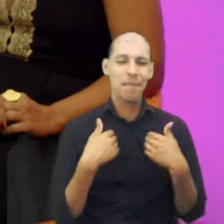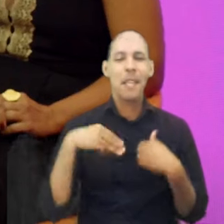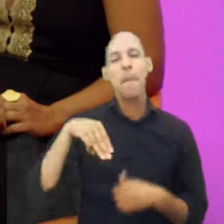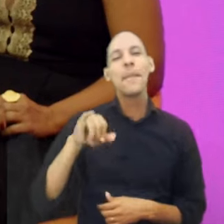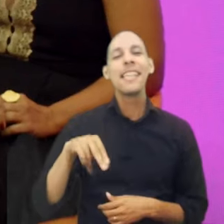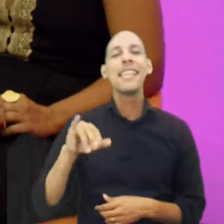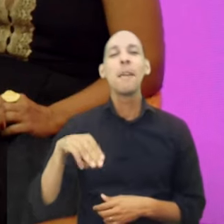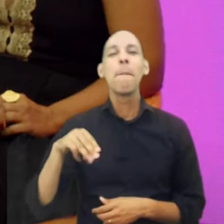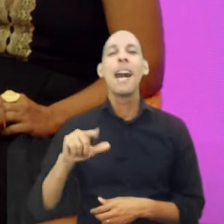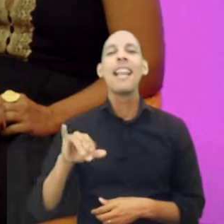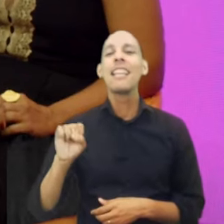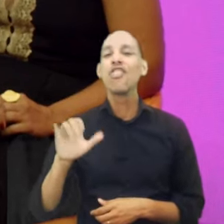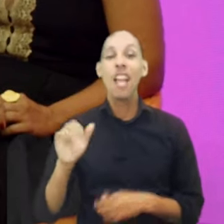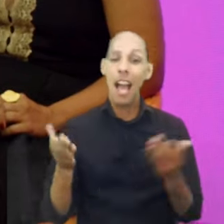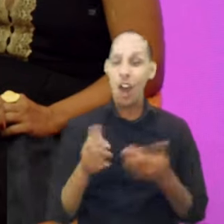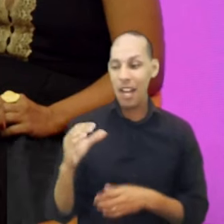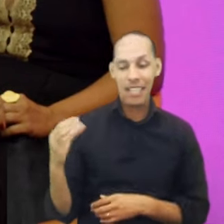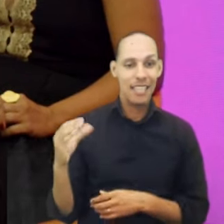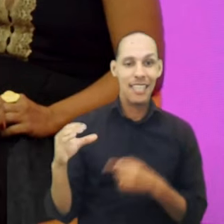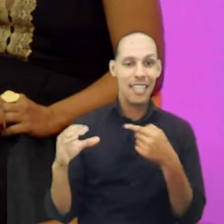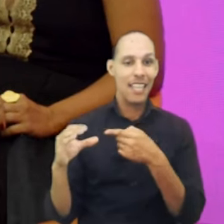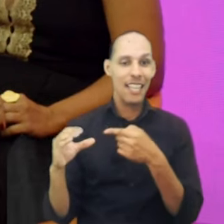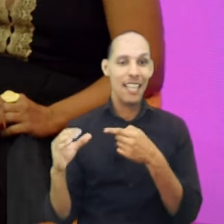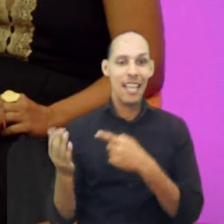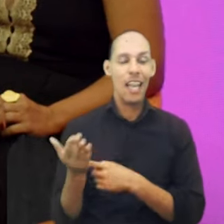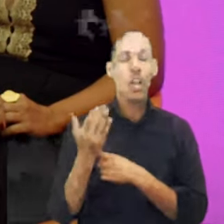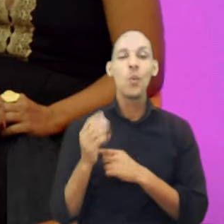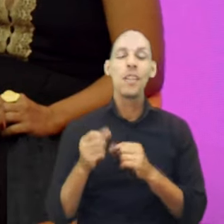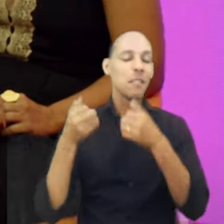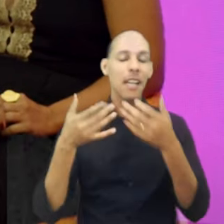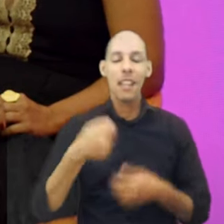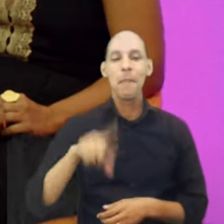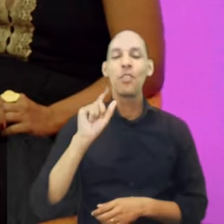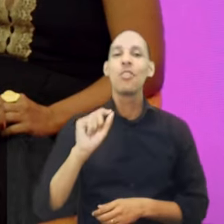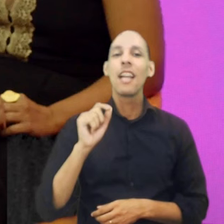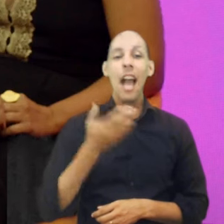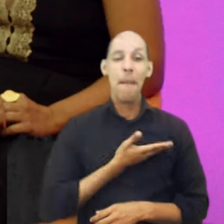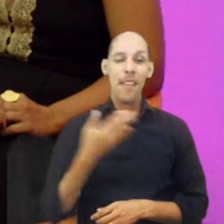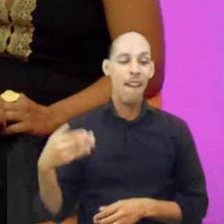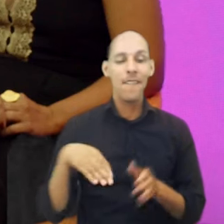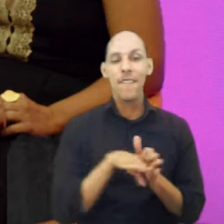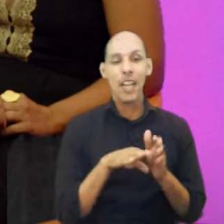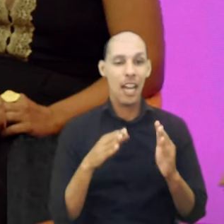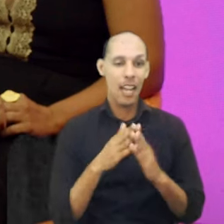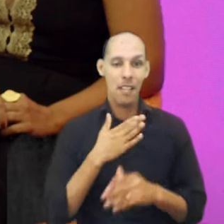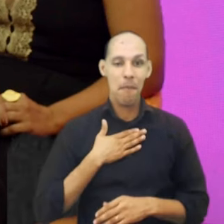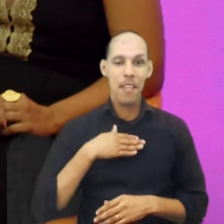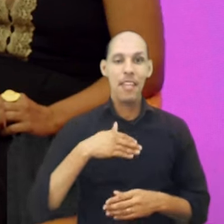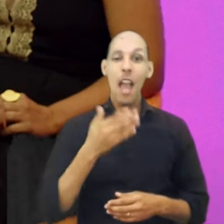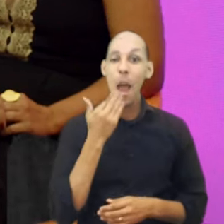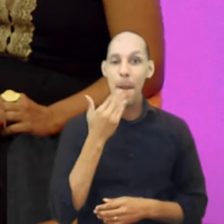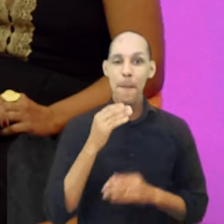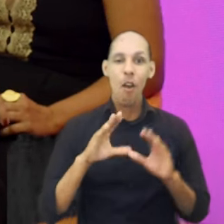E agora, assim, isso é tão já... Né? Eu não preciso mais ficar explicar tanto que as minhas amigas vão em casa pra